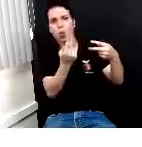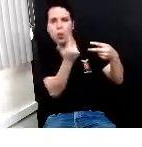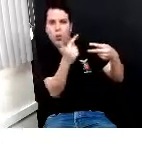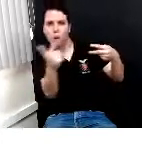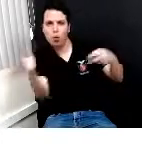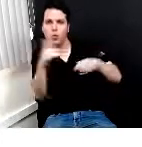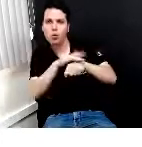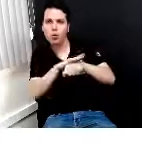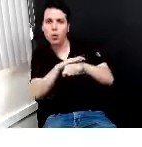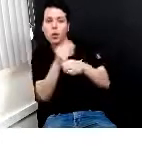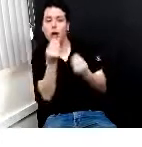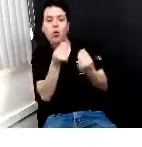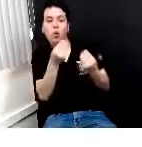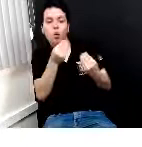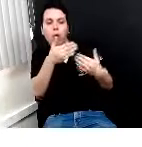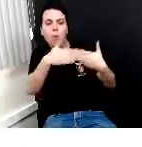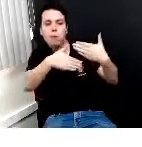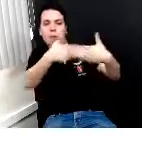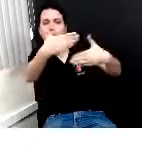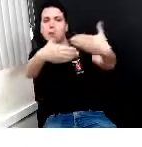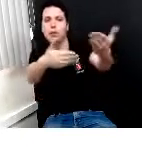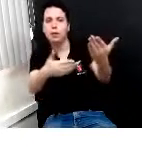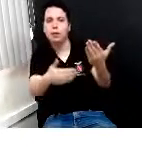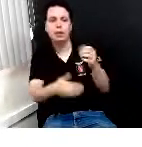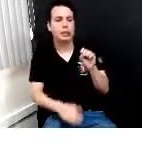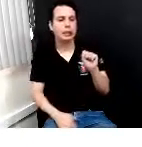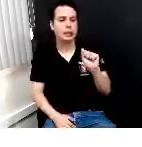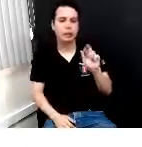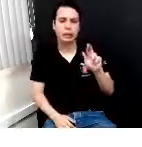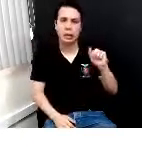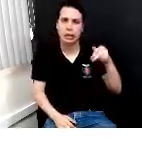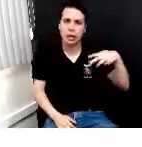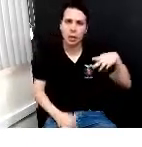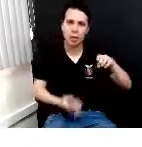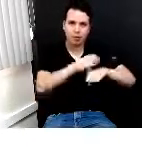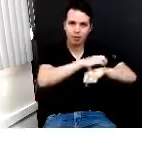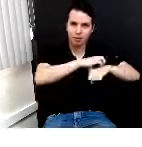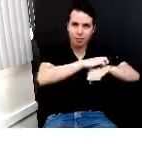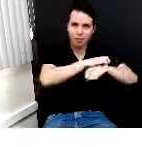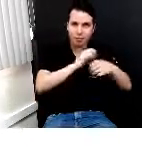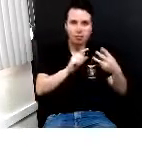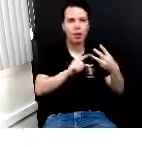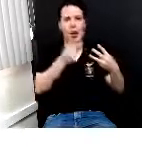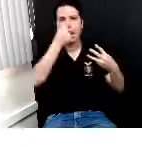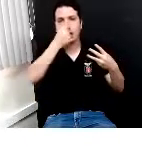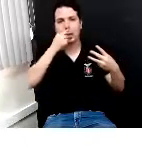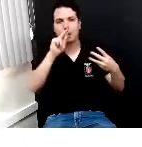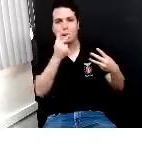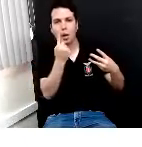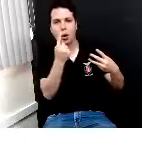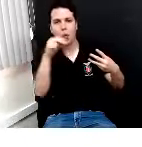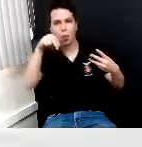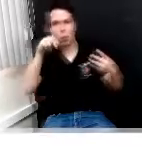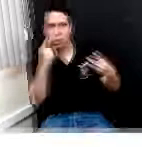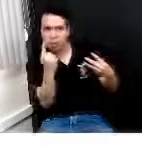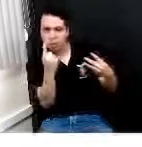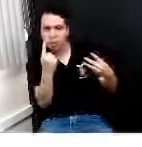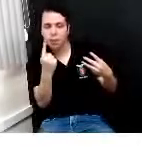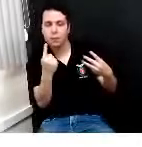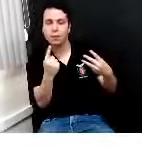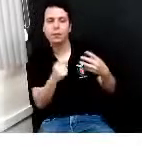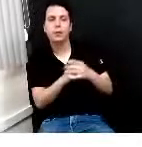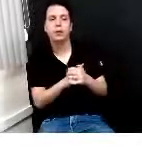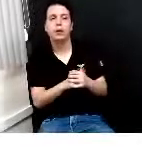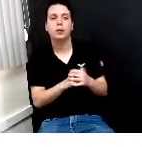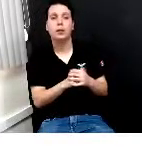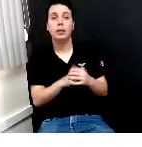outras doenças como sarampo, a gripe H1N1, enfim. A abordagem desses conteúdos, eles, de certa forma,